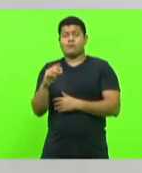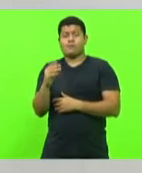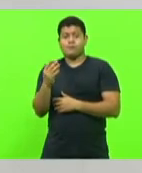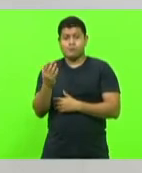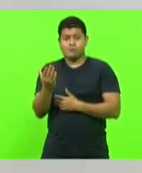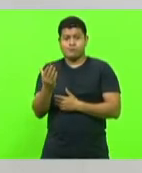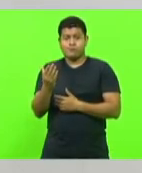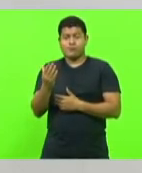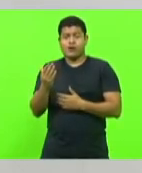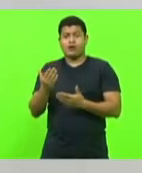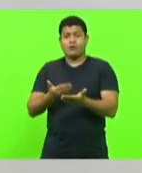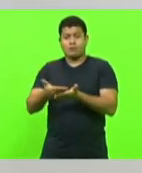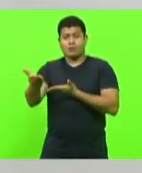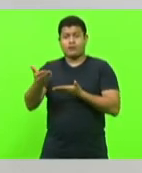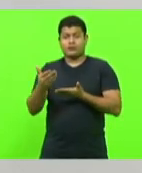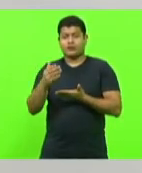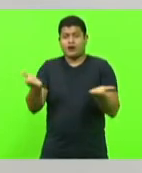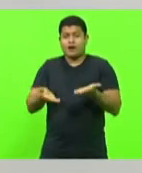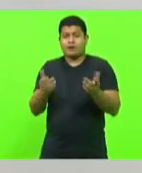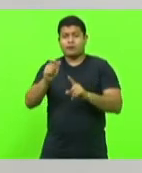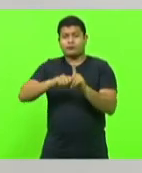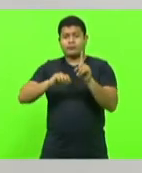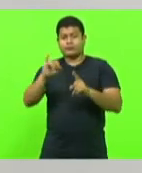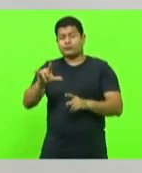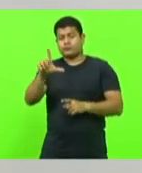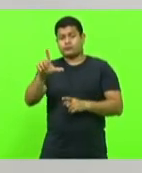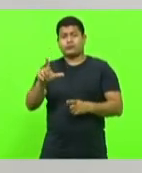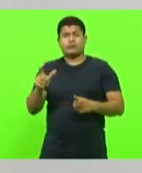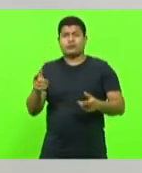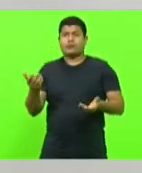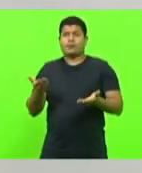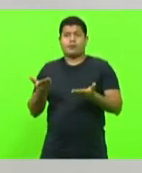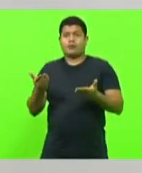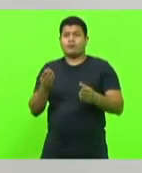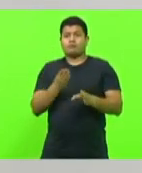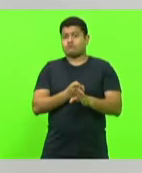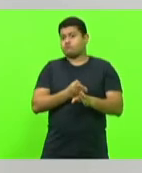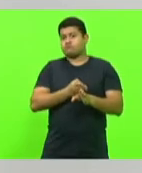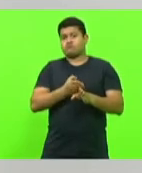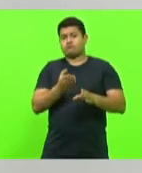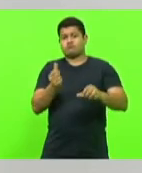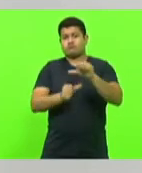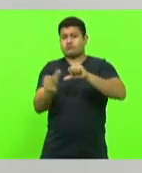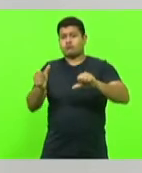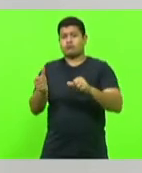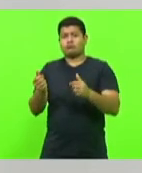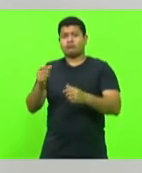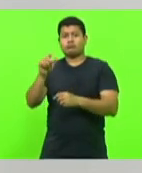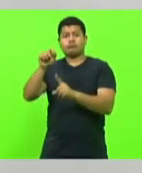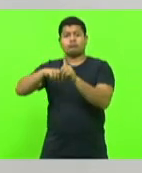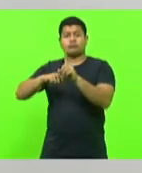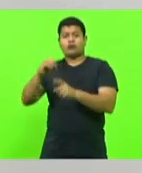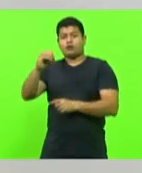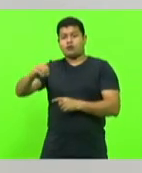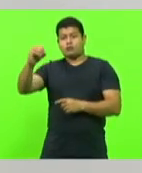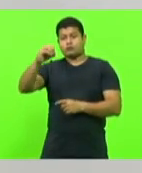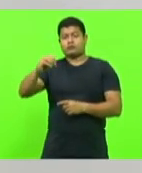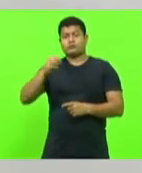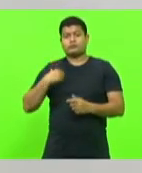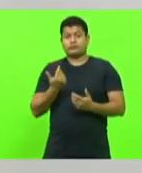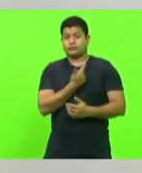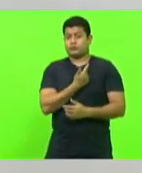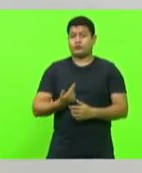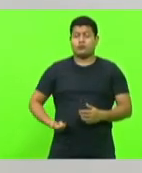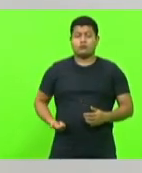julho, para os pais entenderem que estão nos assistindo. Seria em julho, prorrogou para outubro. O governo de Joinville disse que não fez